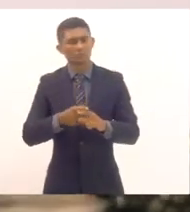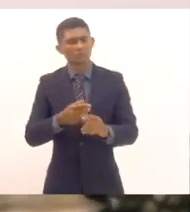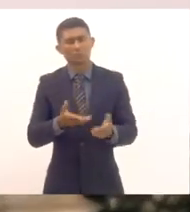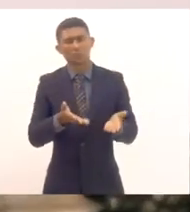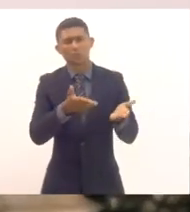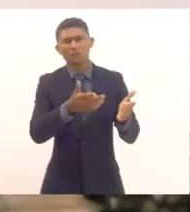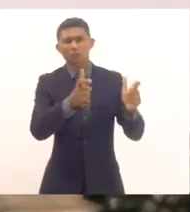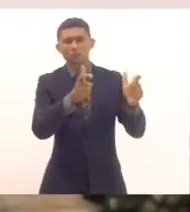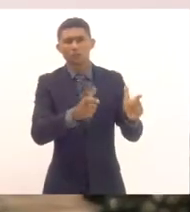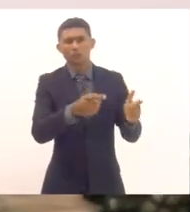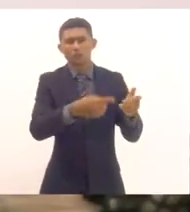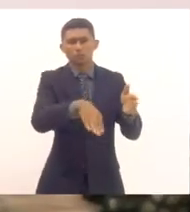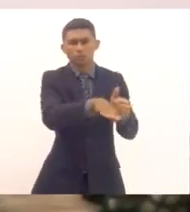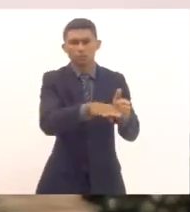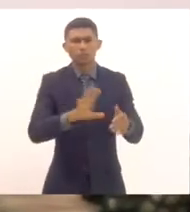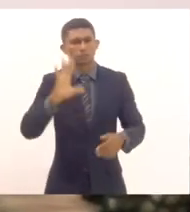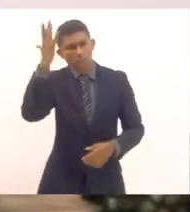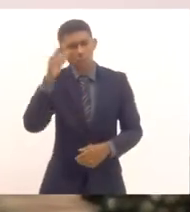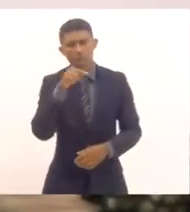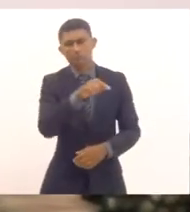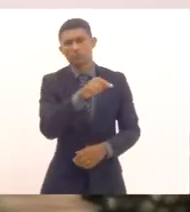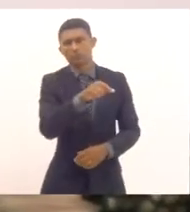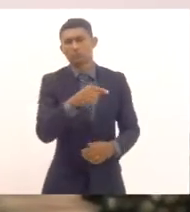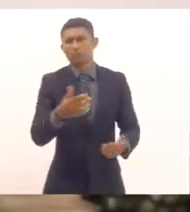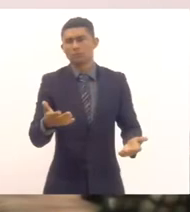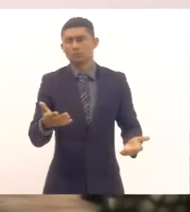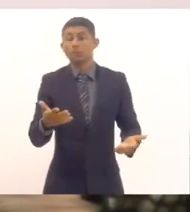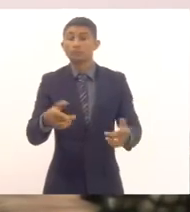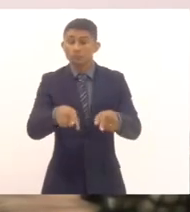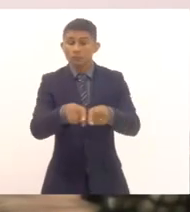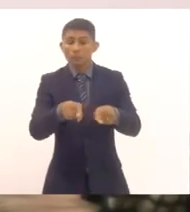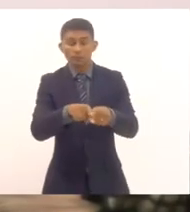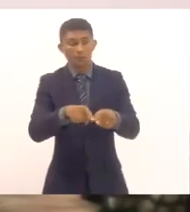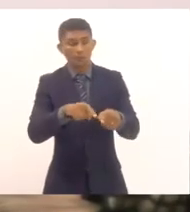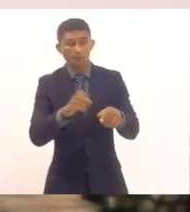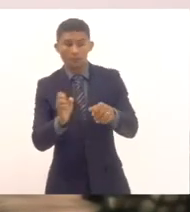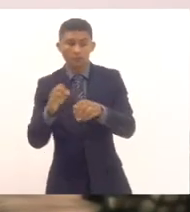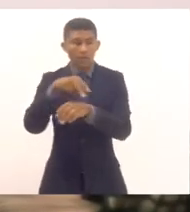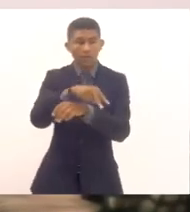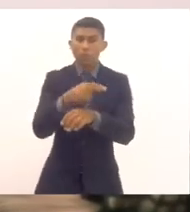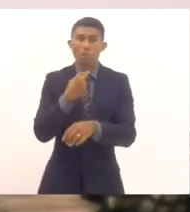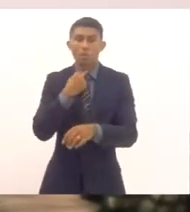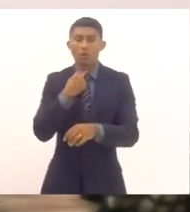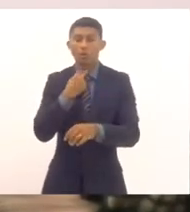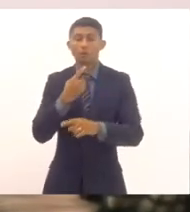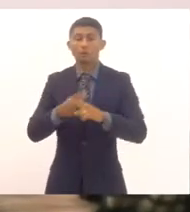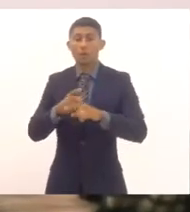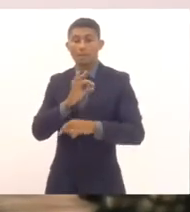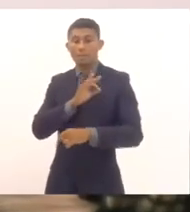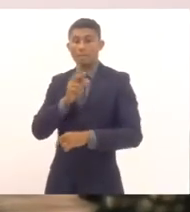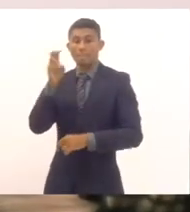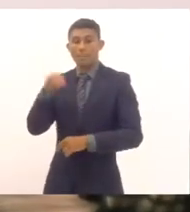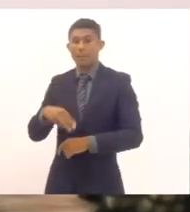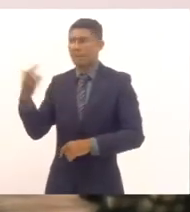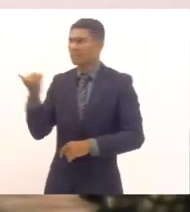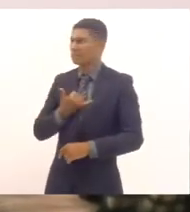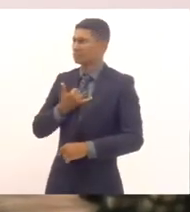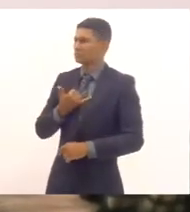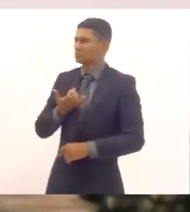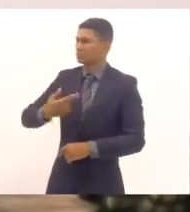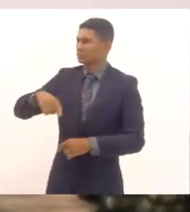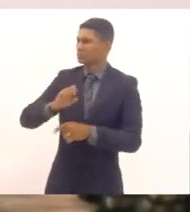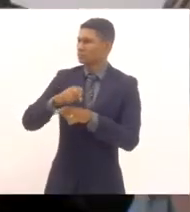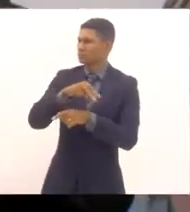as uma determinada Estação e o próprio policial militar dizer que não poderia nos acompanhar então alguma coisa no meu